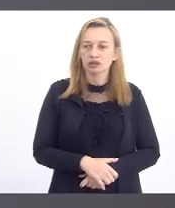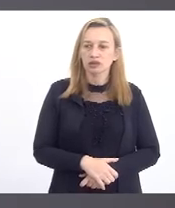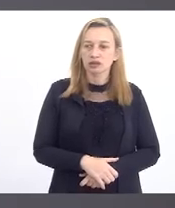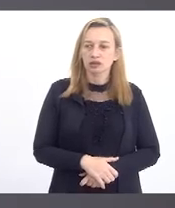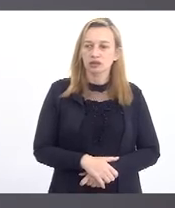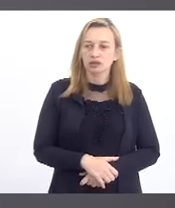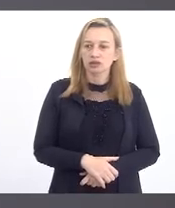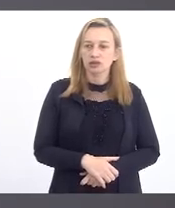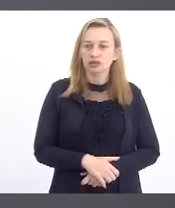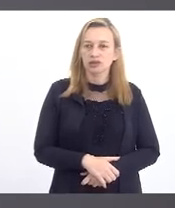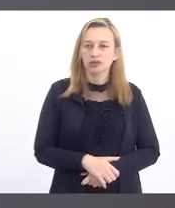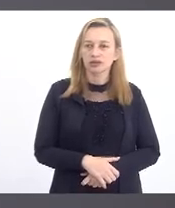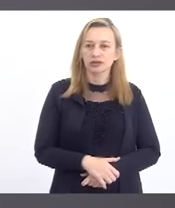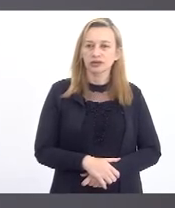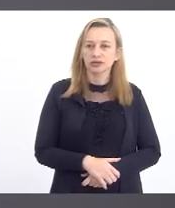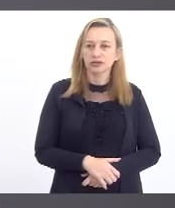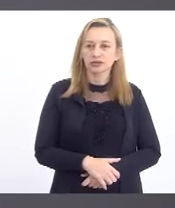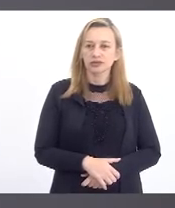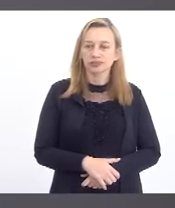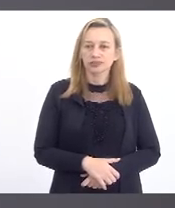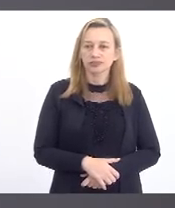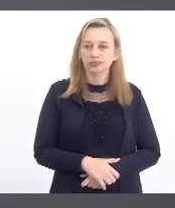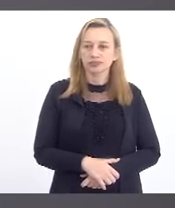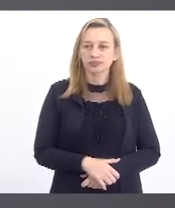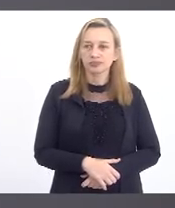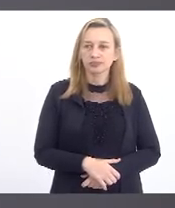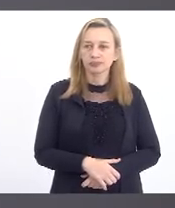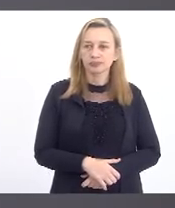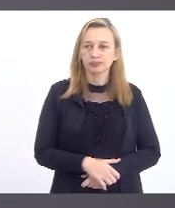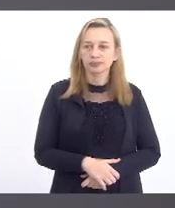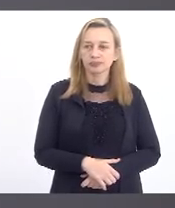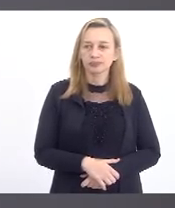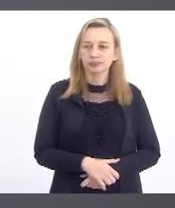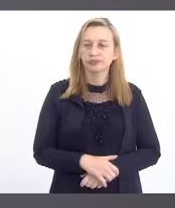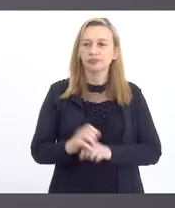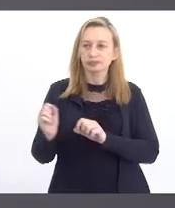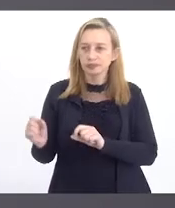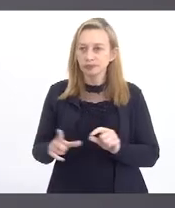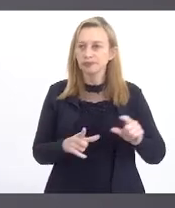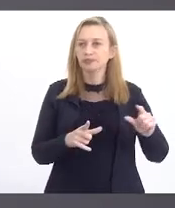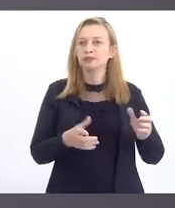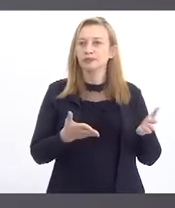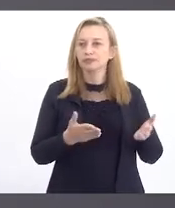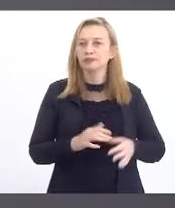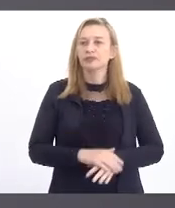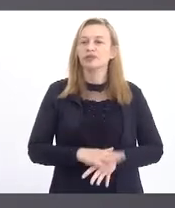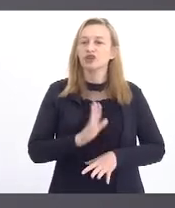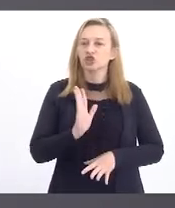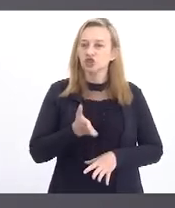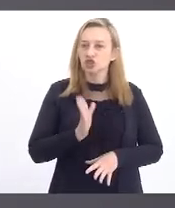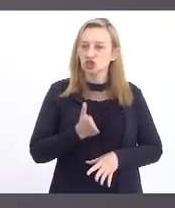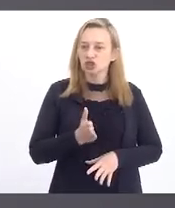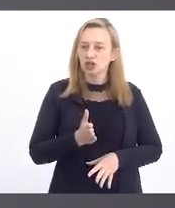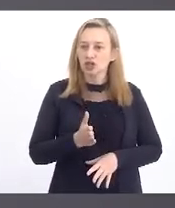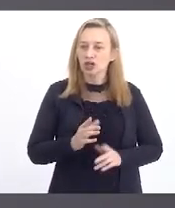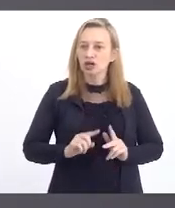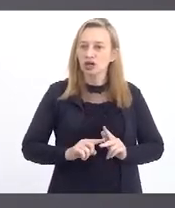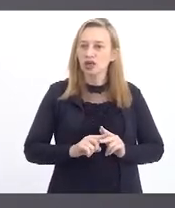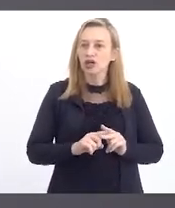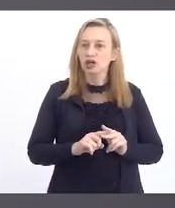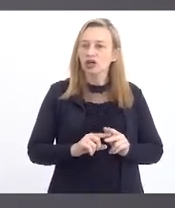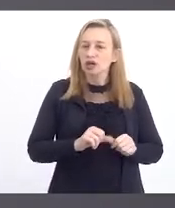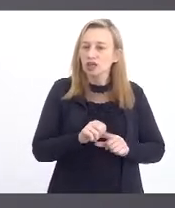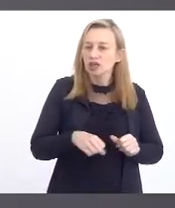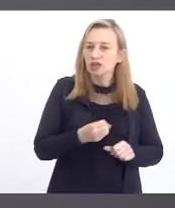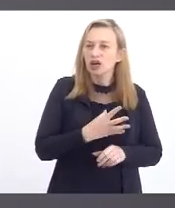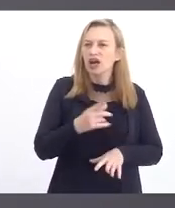Isso. Oi? Tá. Aí são reformas já da segurança. Desculpe, aquele da proteção